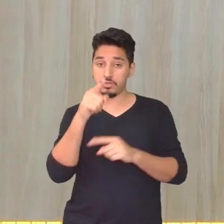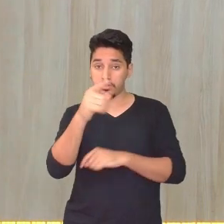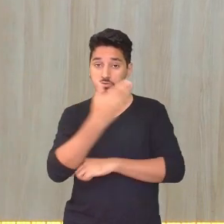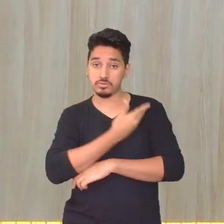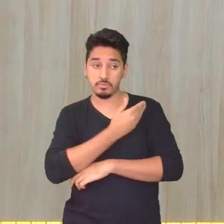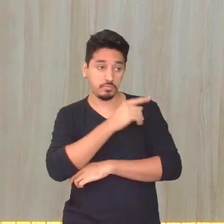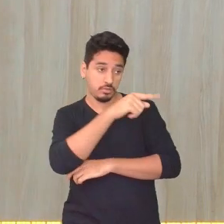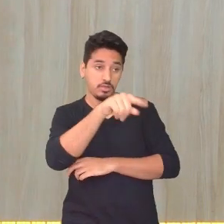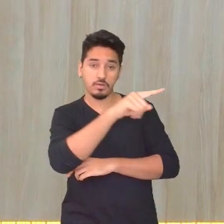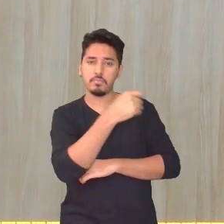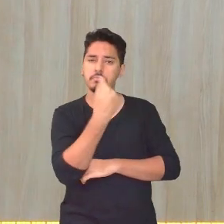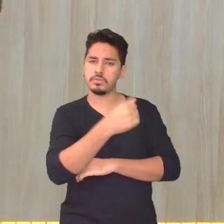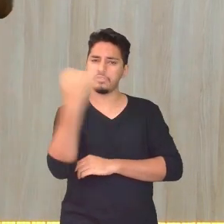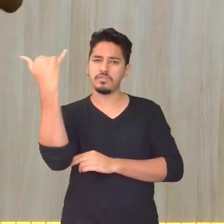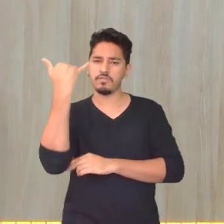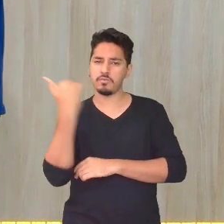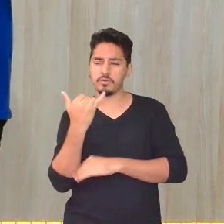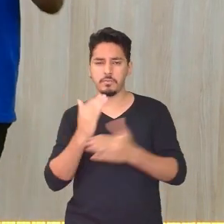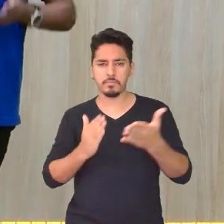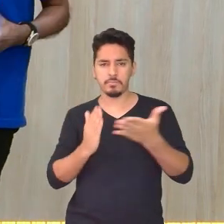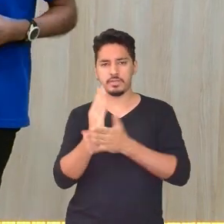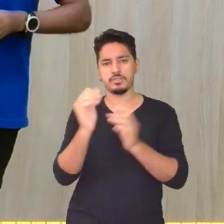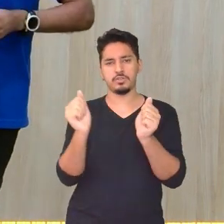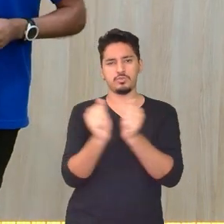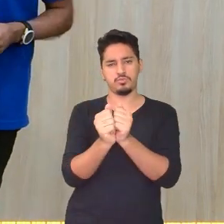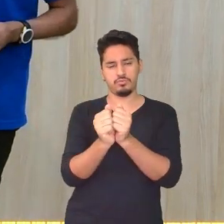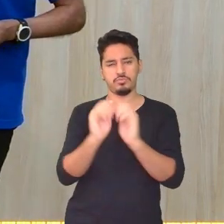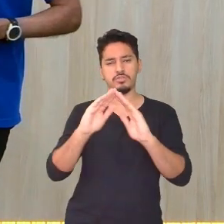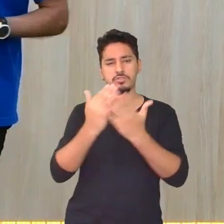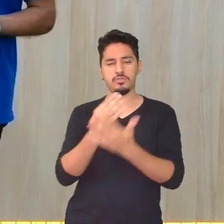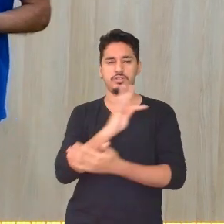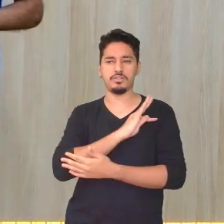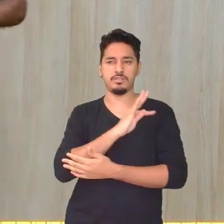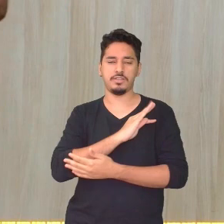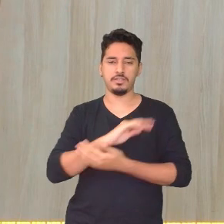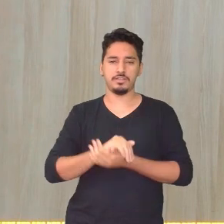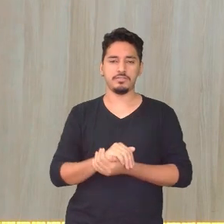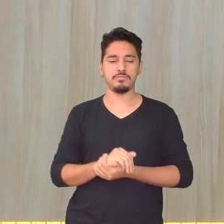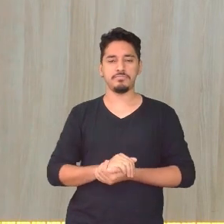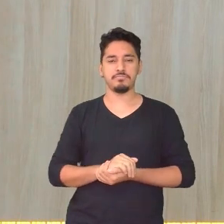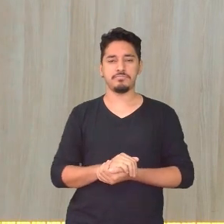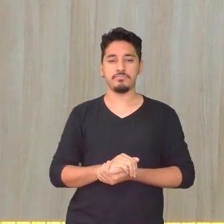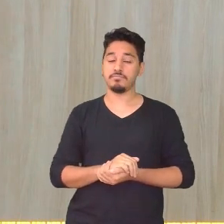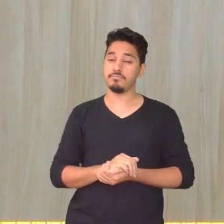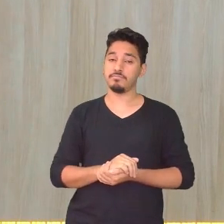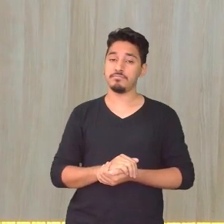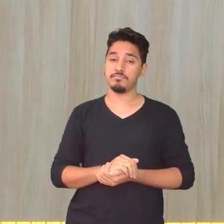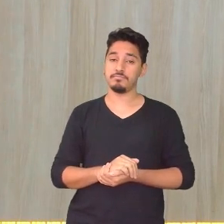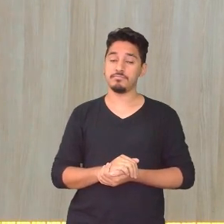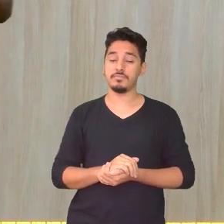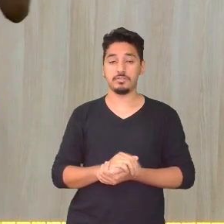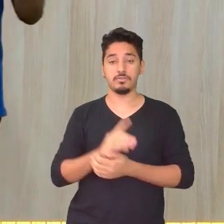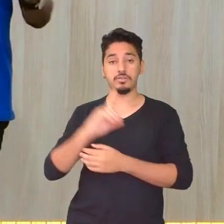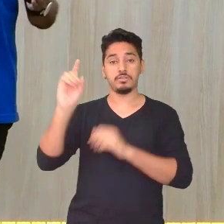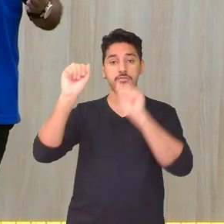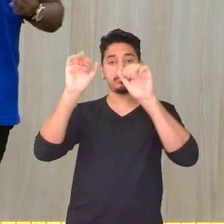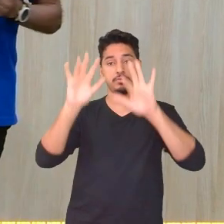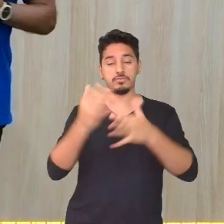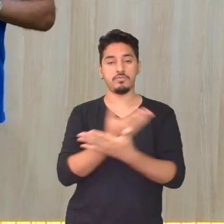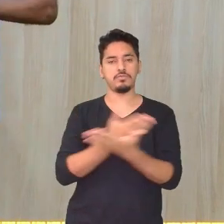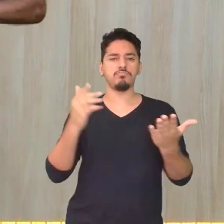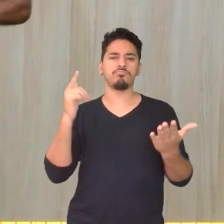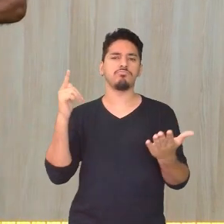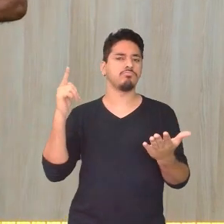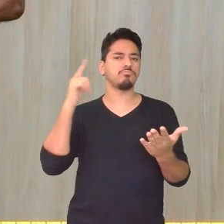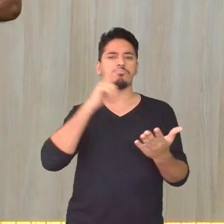dessa informação também, para poder passar junto com vocês na escola técnica, lógico que sim, né? Show de bola. Então, que Deus me abençoe e consiga